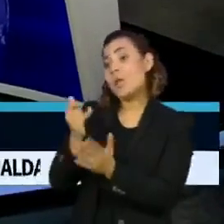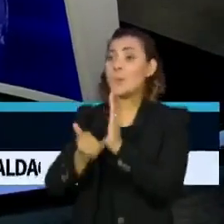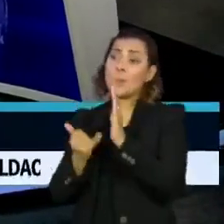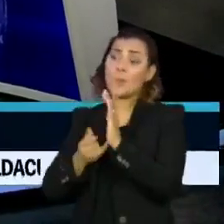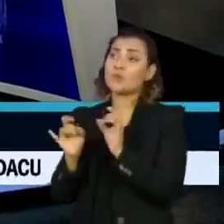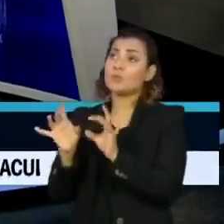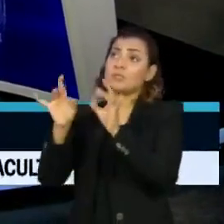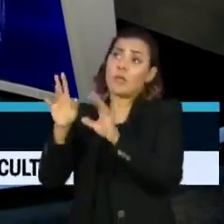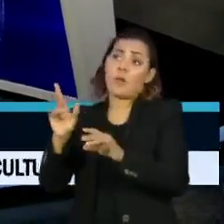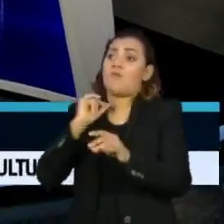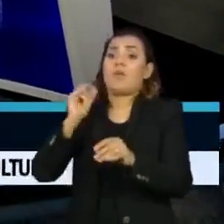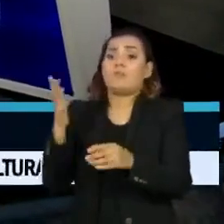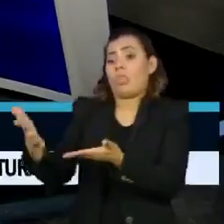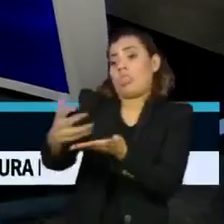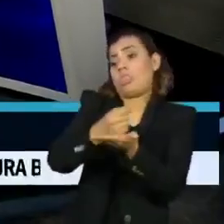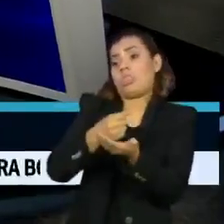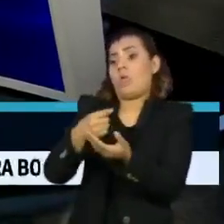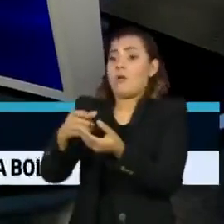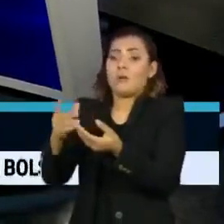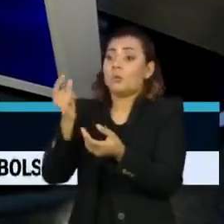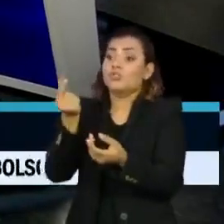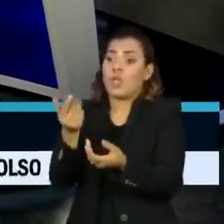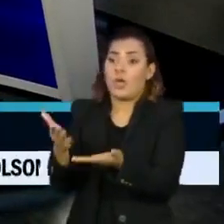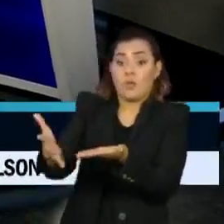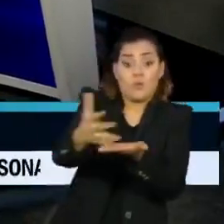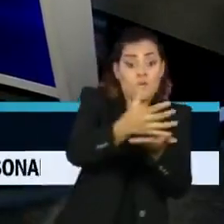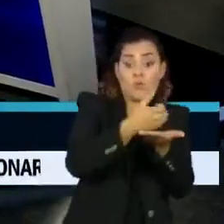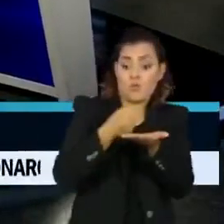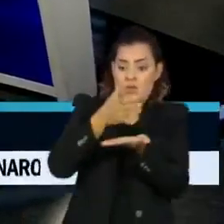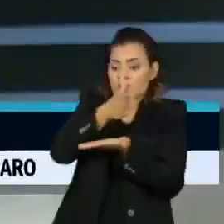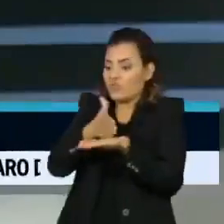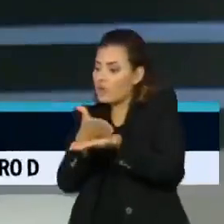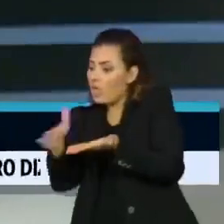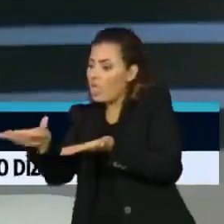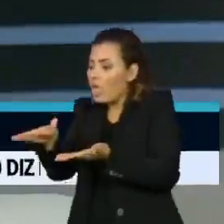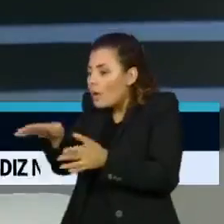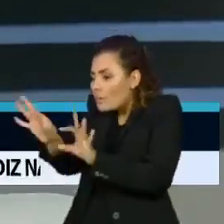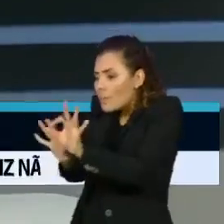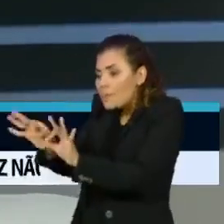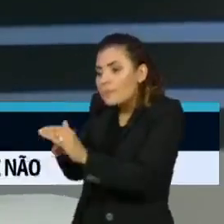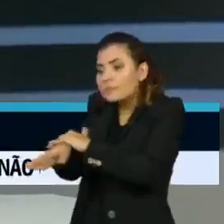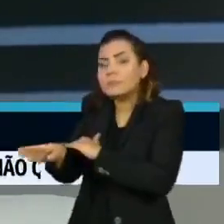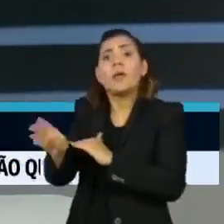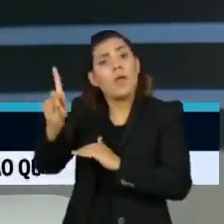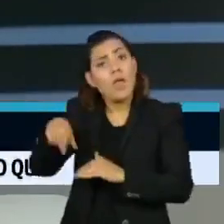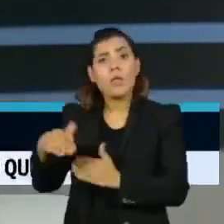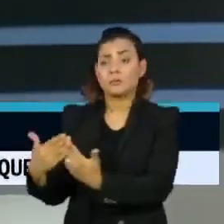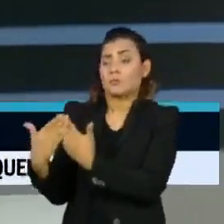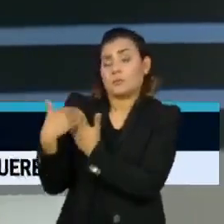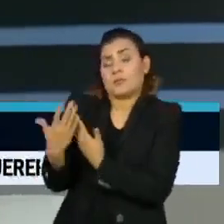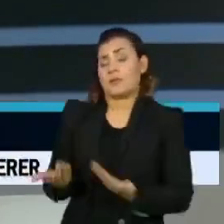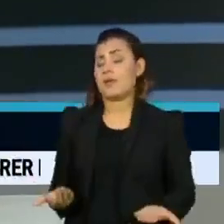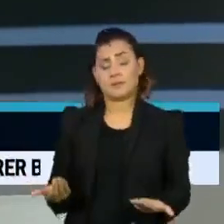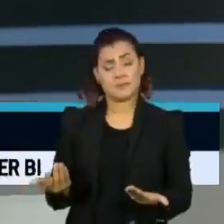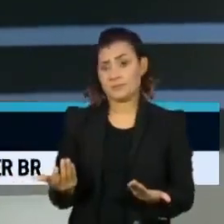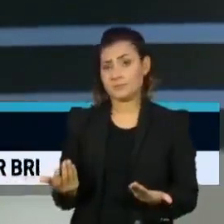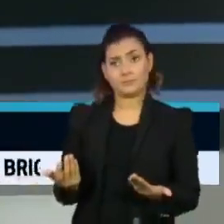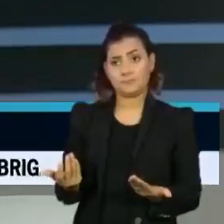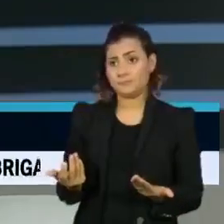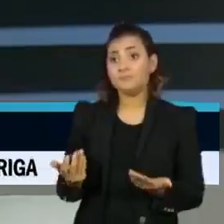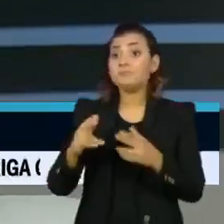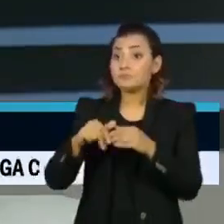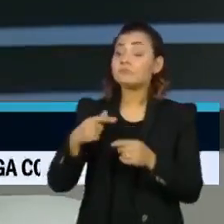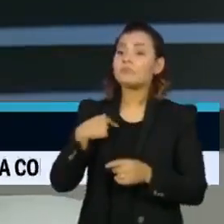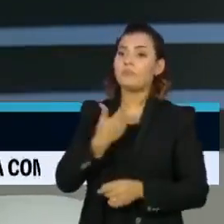tirar dinheiro de que ele gasta em algum lugar para pôr em outro lugar, mas é uma responsabilidade também legal. Né? Aliás, diga-se, ainda para